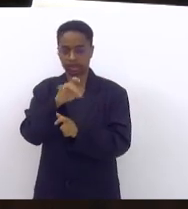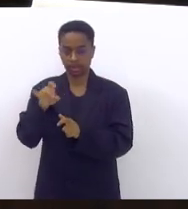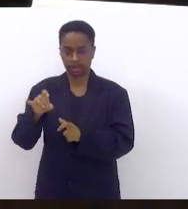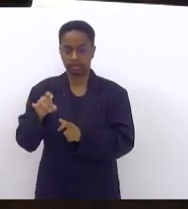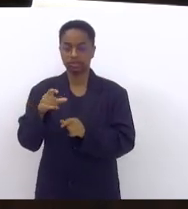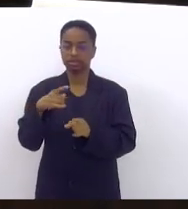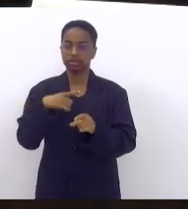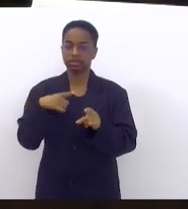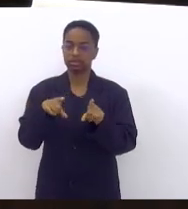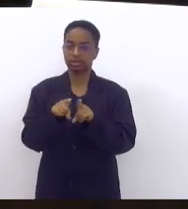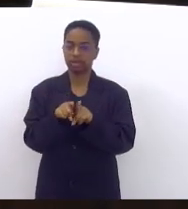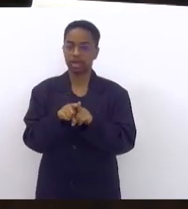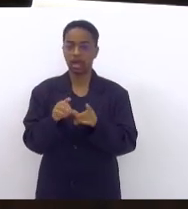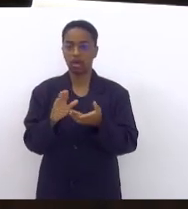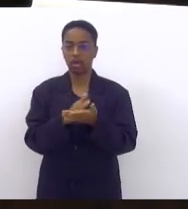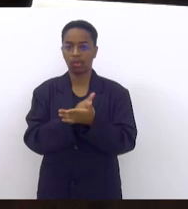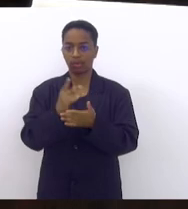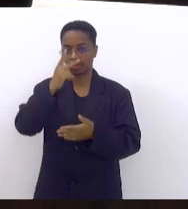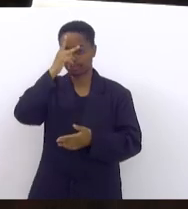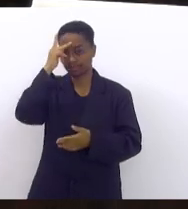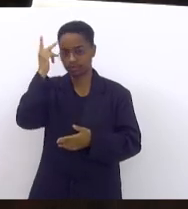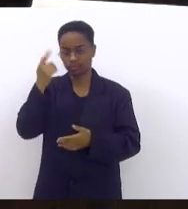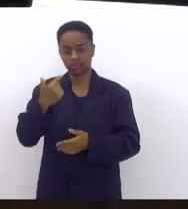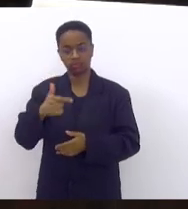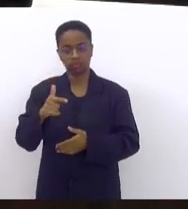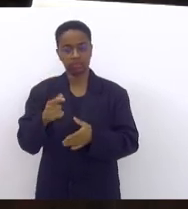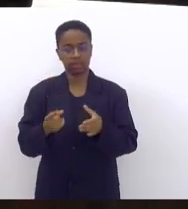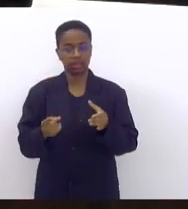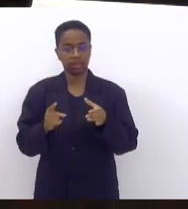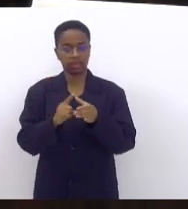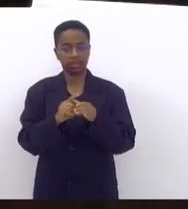estão oficialmente incluídos